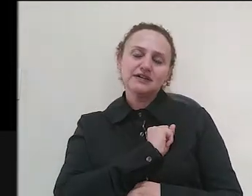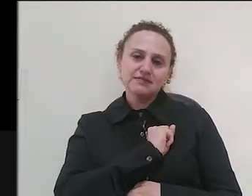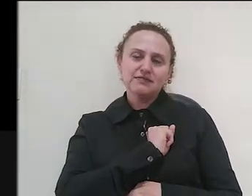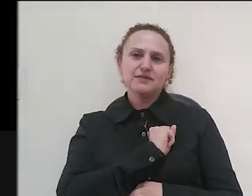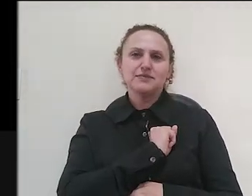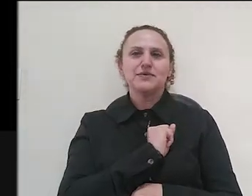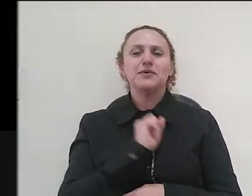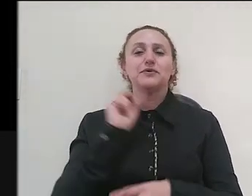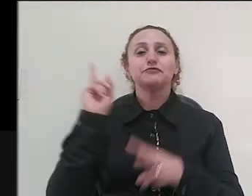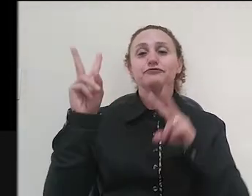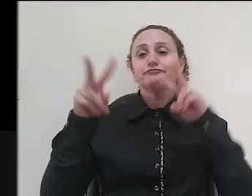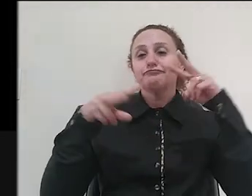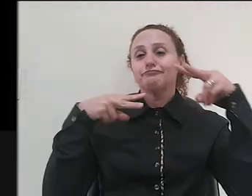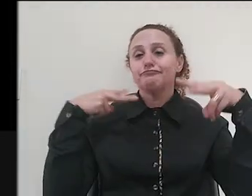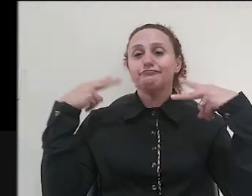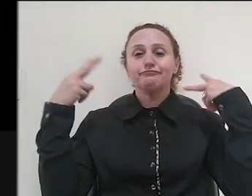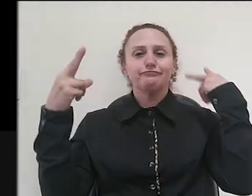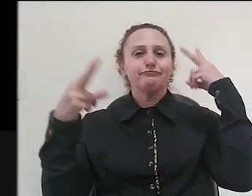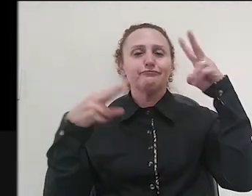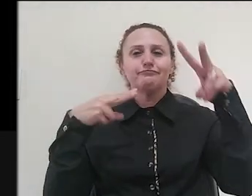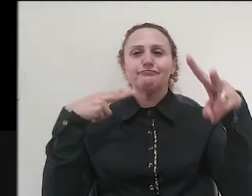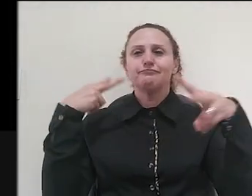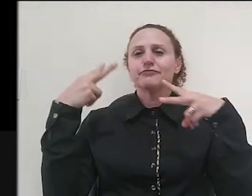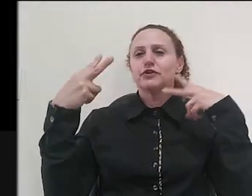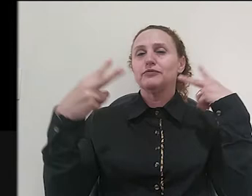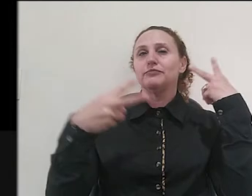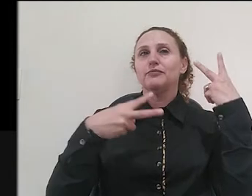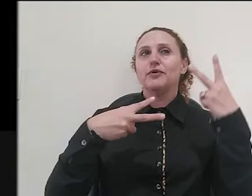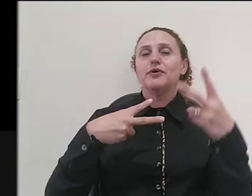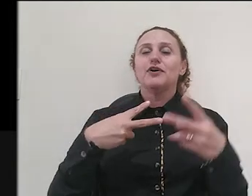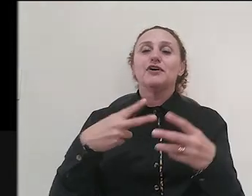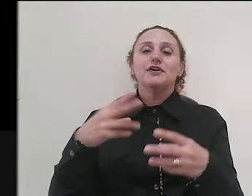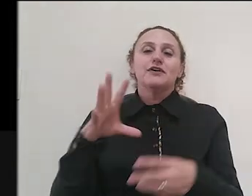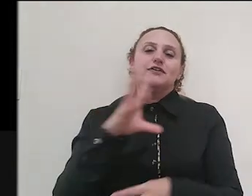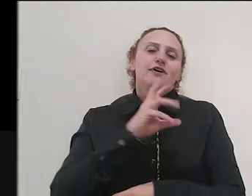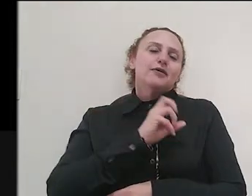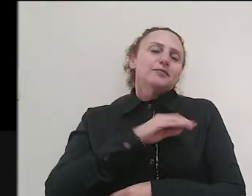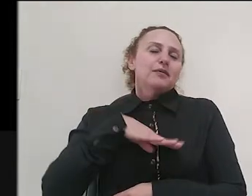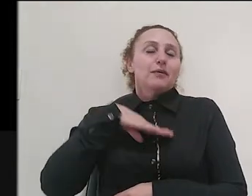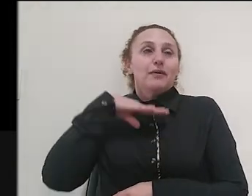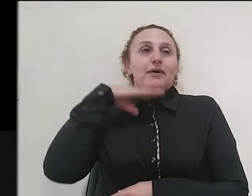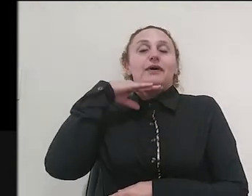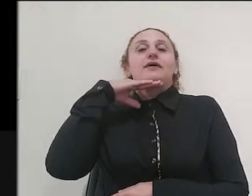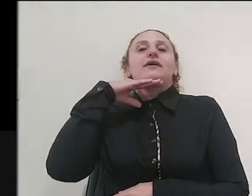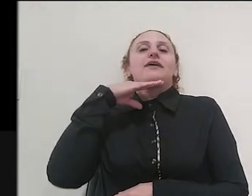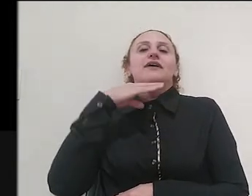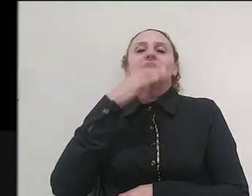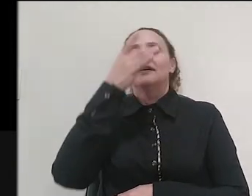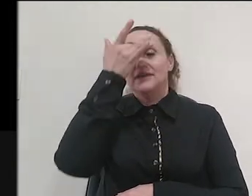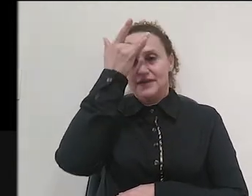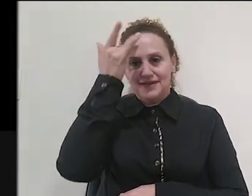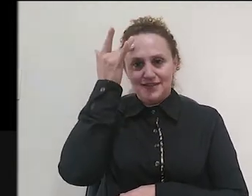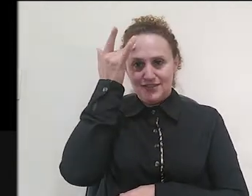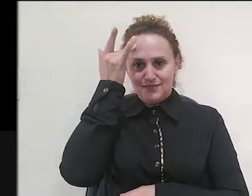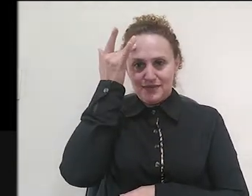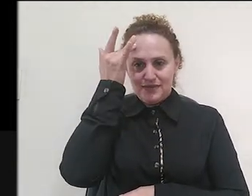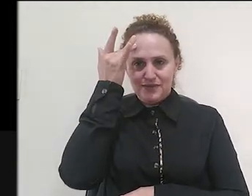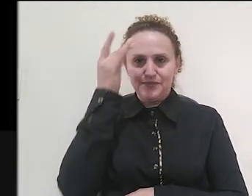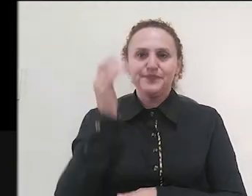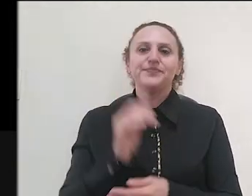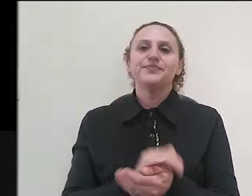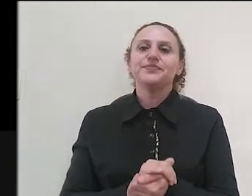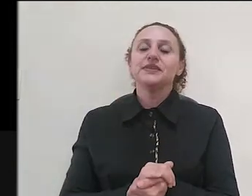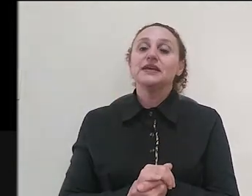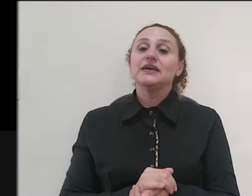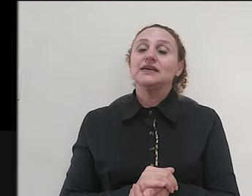os carvalhos. E essa perspectiva do amor que toma conta da pessoa, ela vai ser diferenciada se nós entendermos que nessa